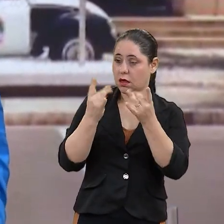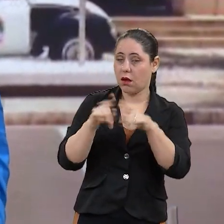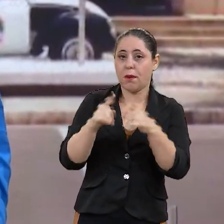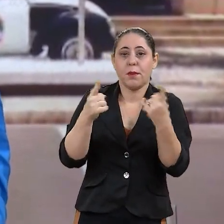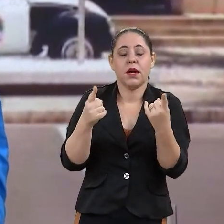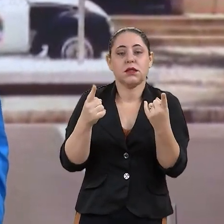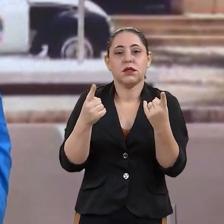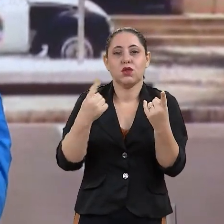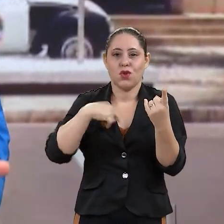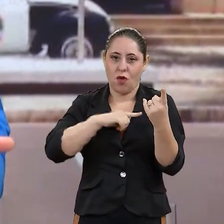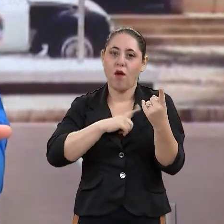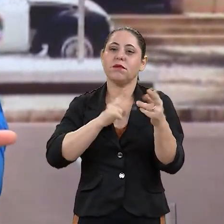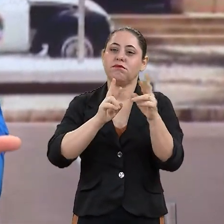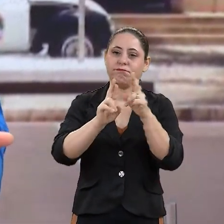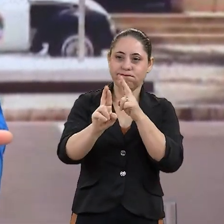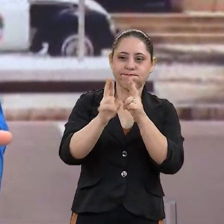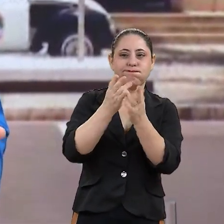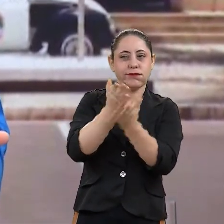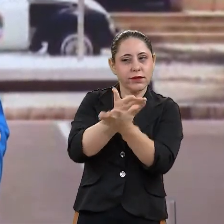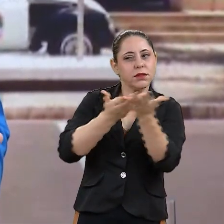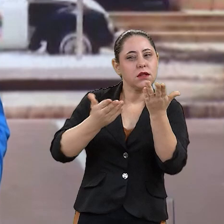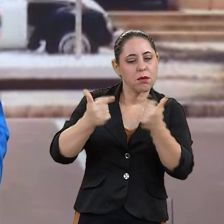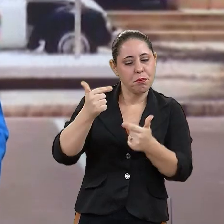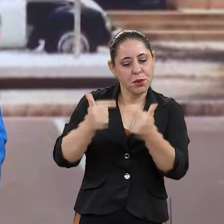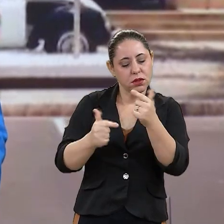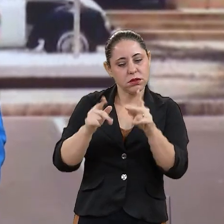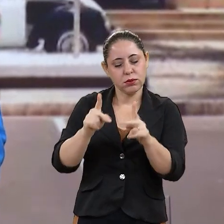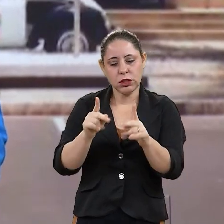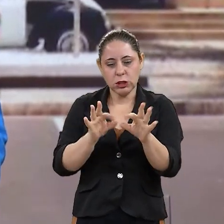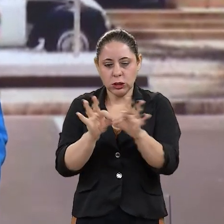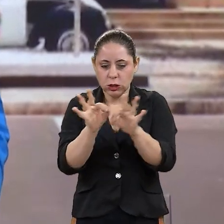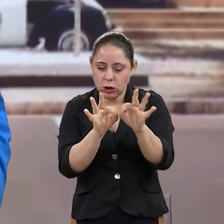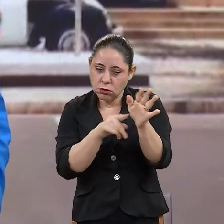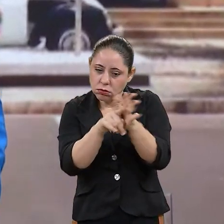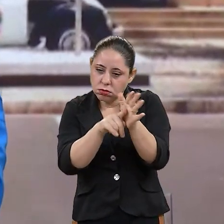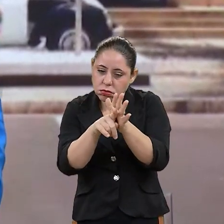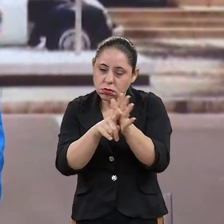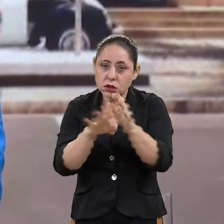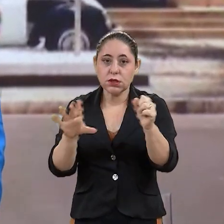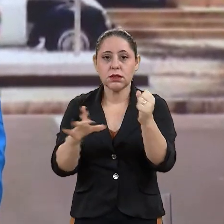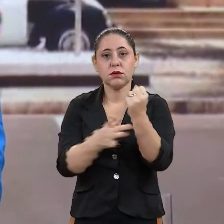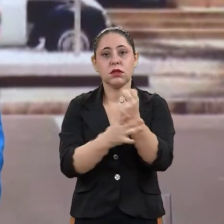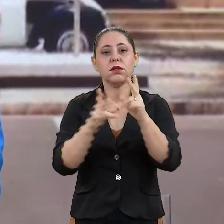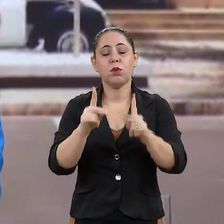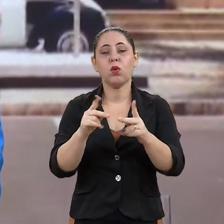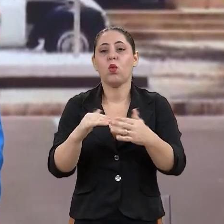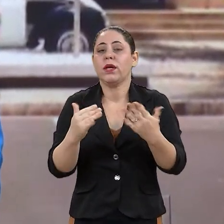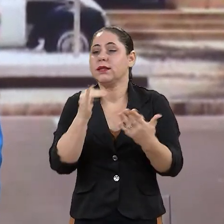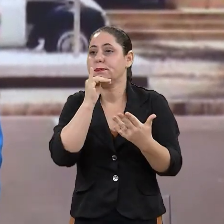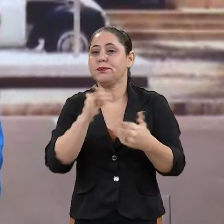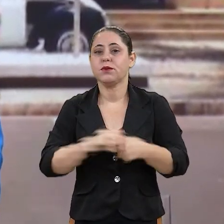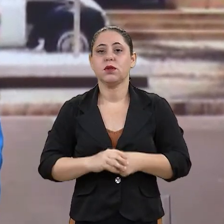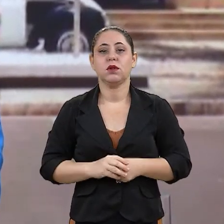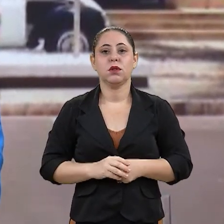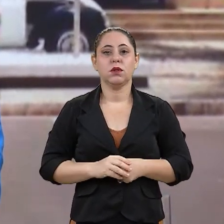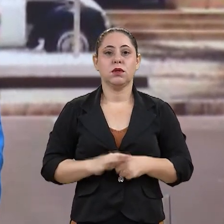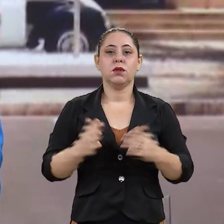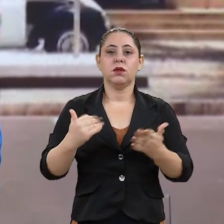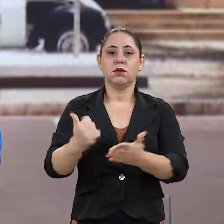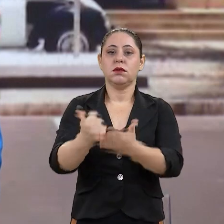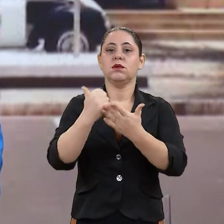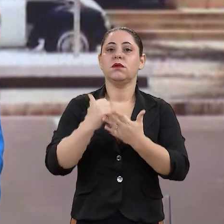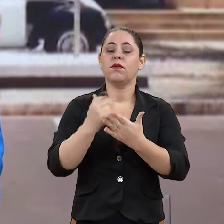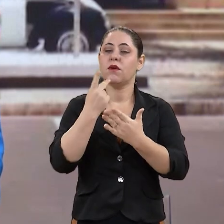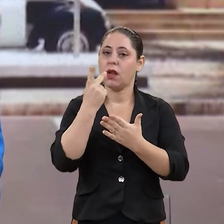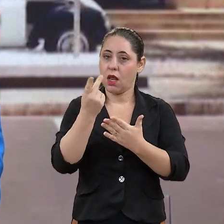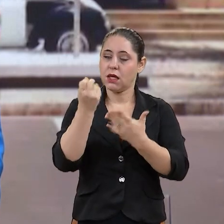chama a atenção. Mas a gente está ali interferindo na elaboração da política pública. Então, por exemplo, a segurança pública, quando traz, e a gente